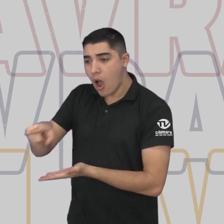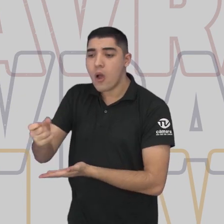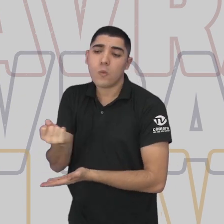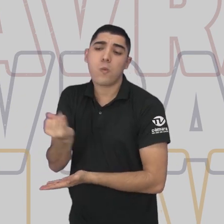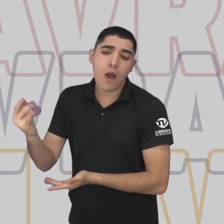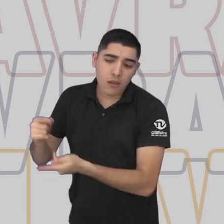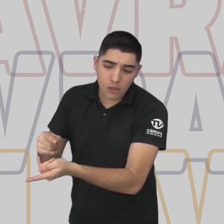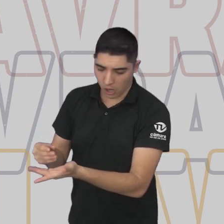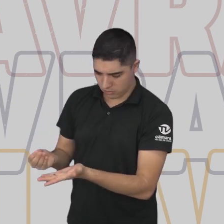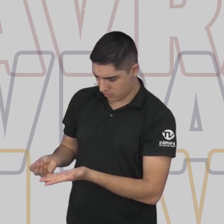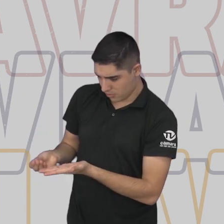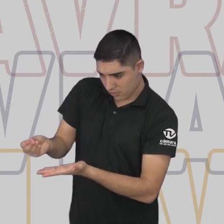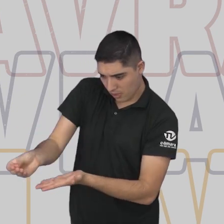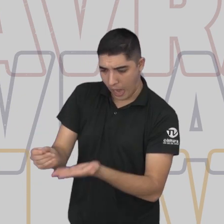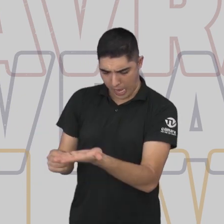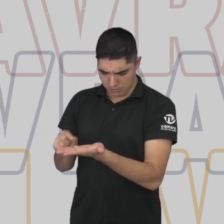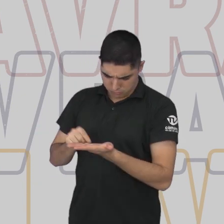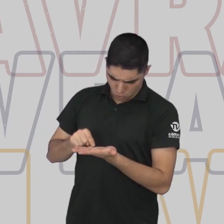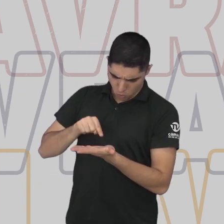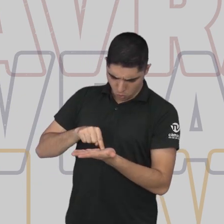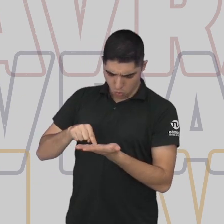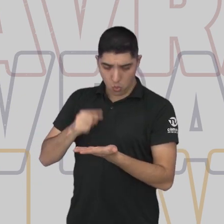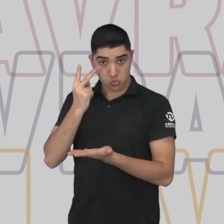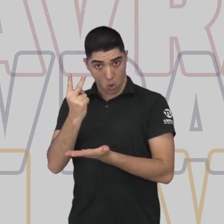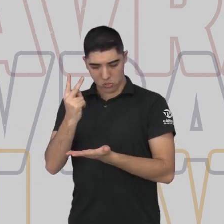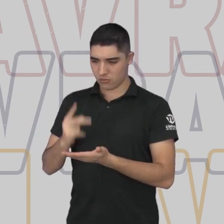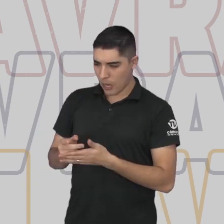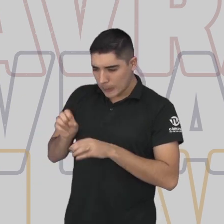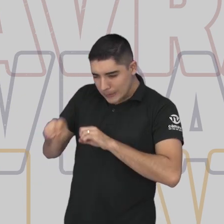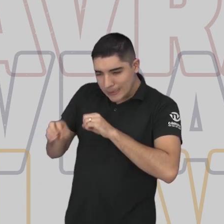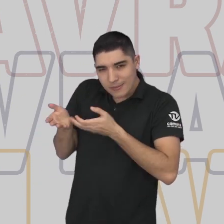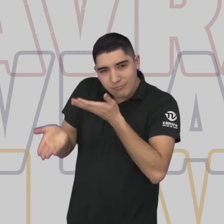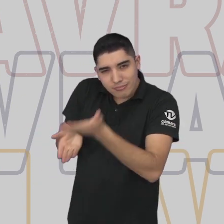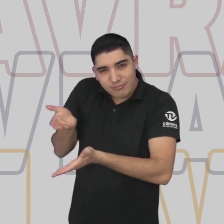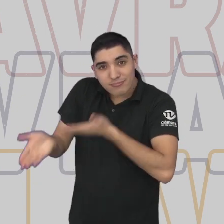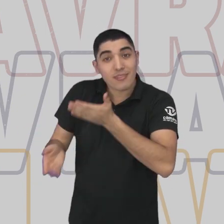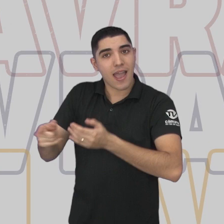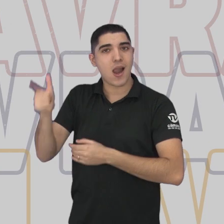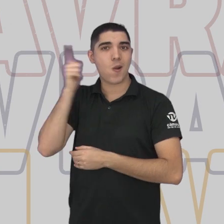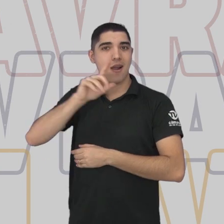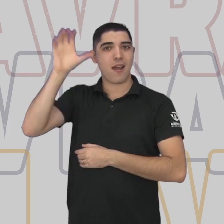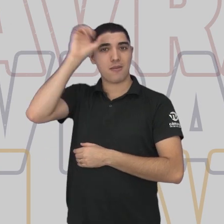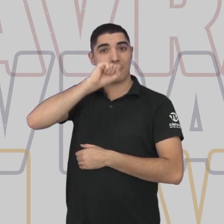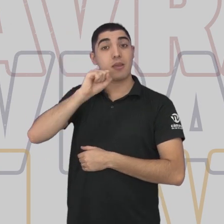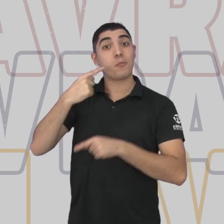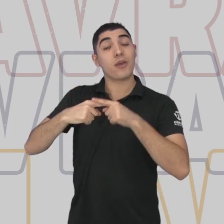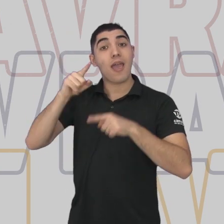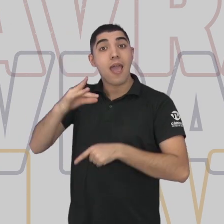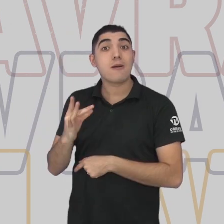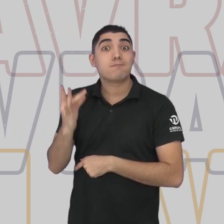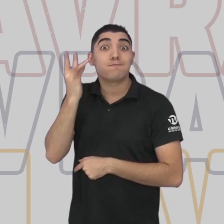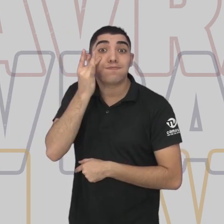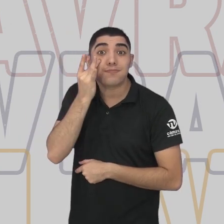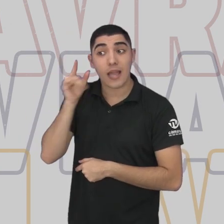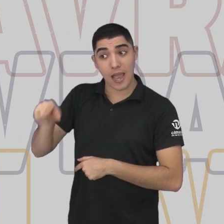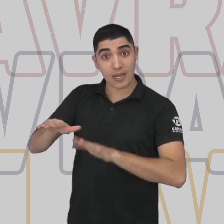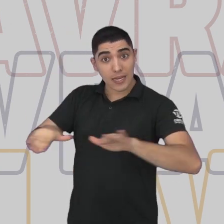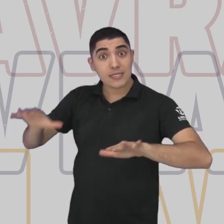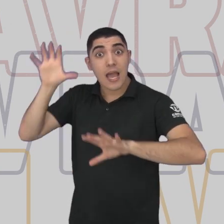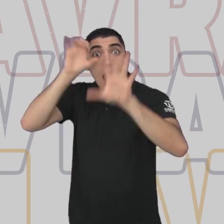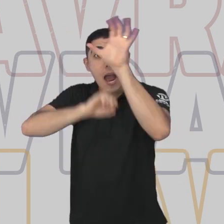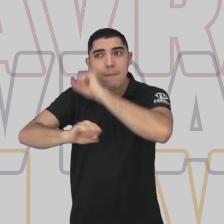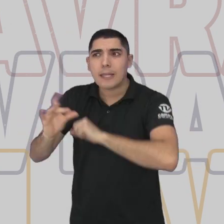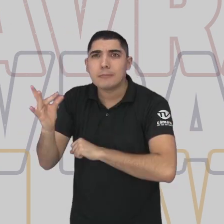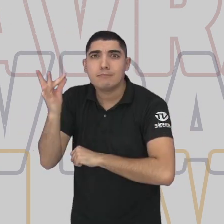mão? Então, isso traz uma diferença muito grande para a criança. Então, ela vai, porque é o concreto, a criança aprende